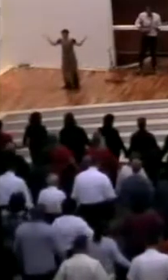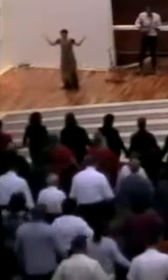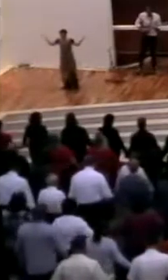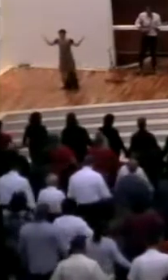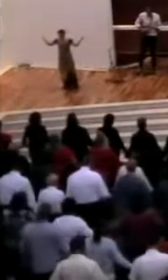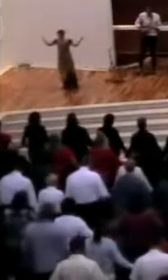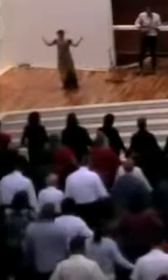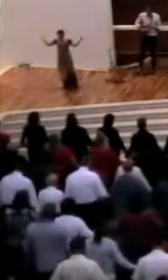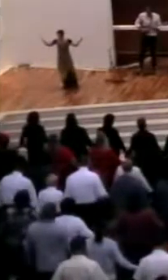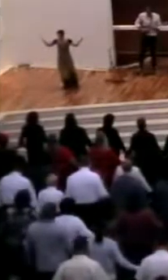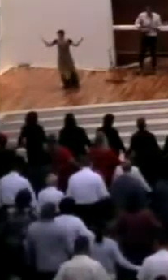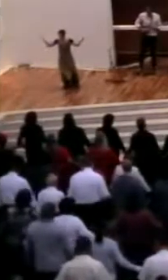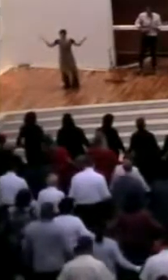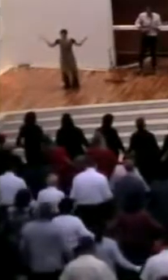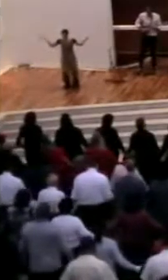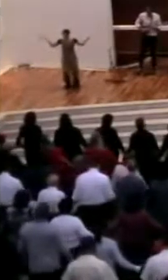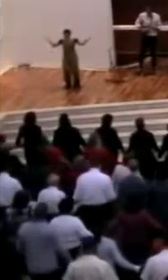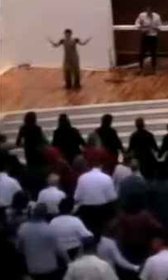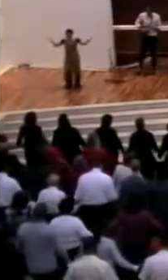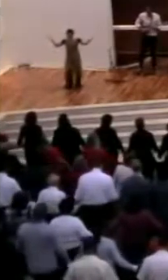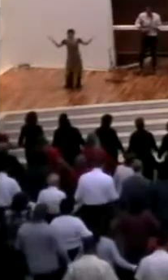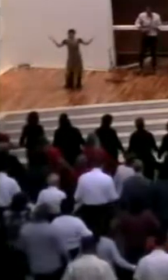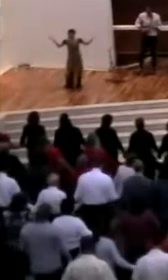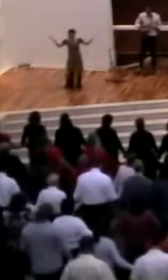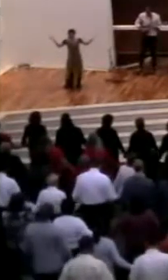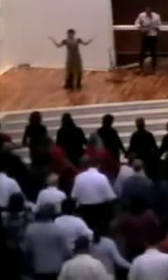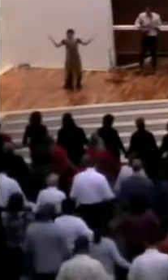cura agora em nome de Jesus.